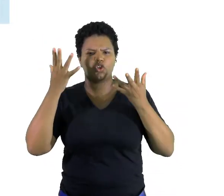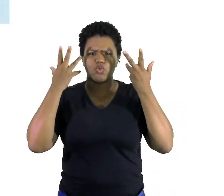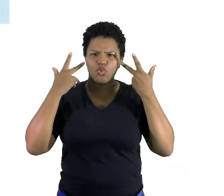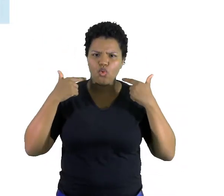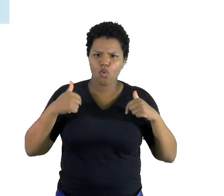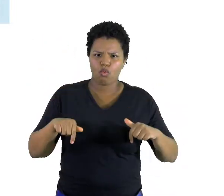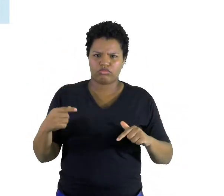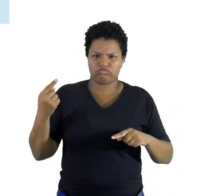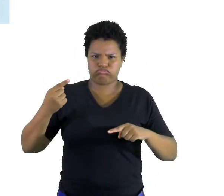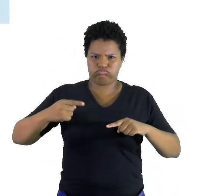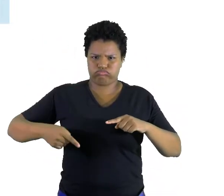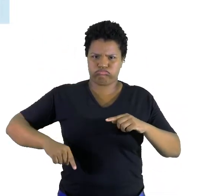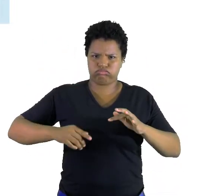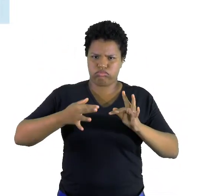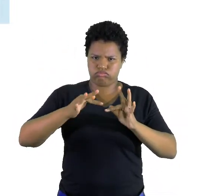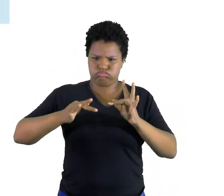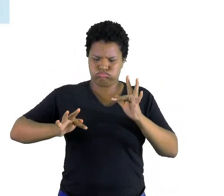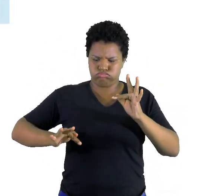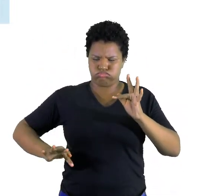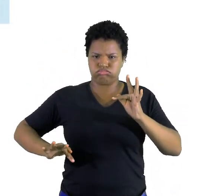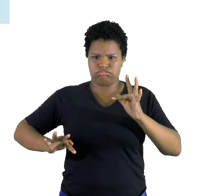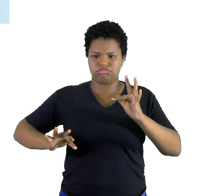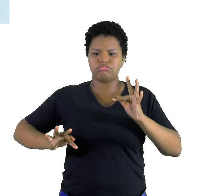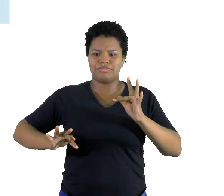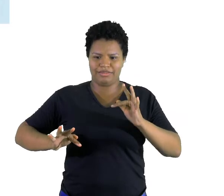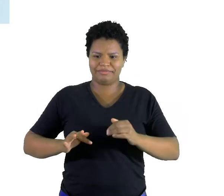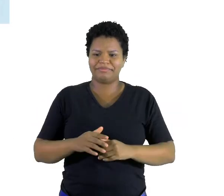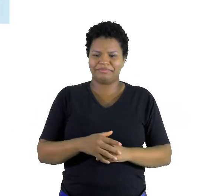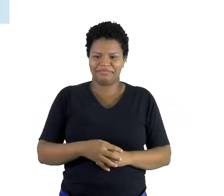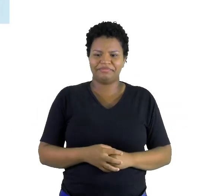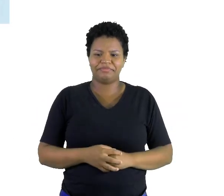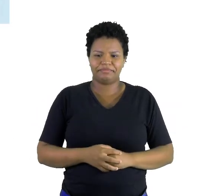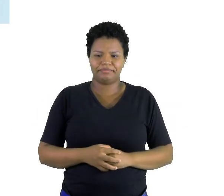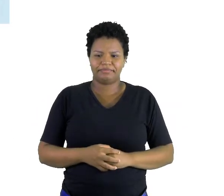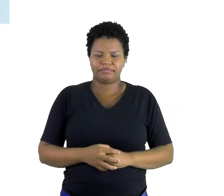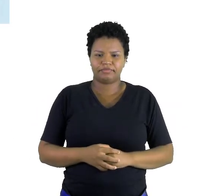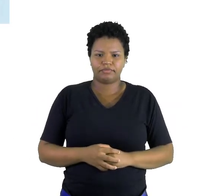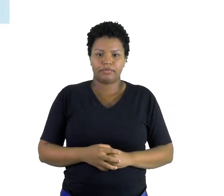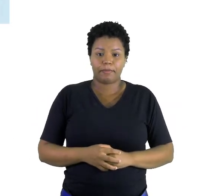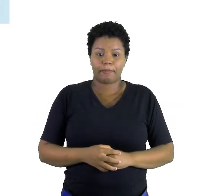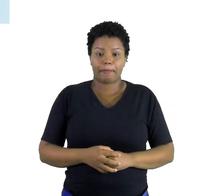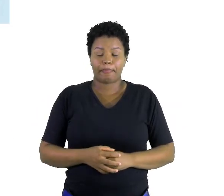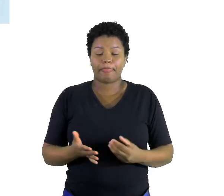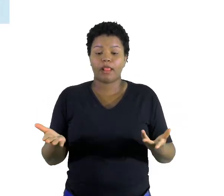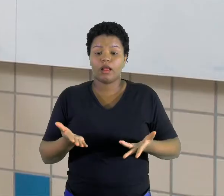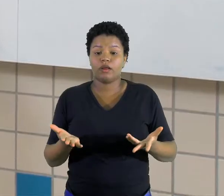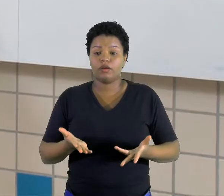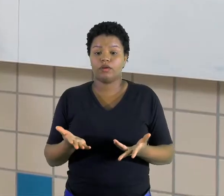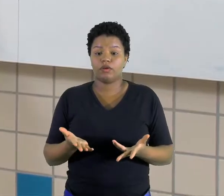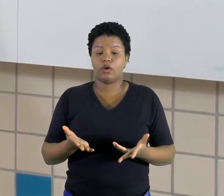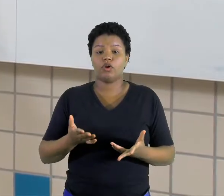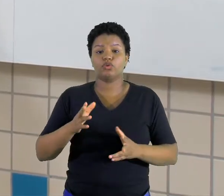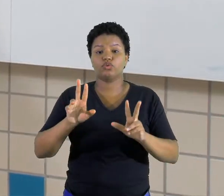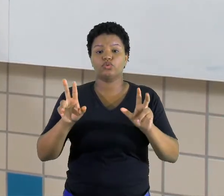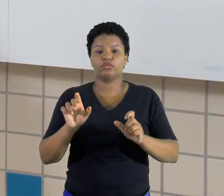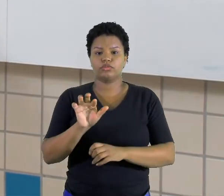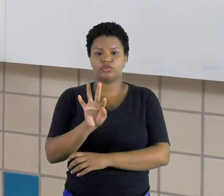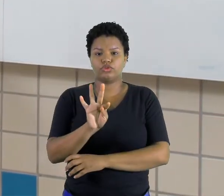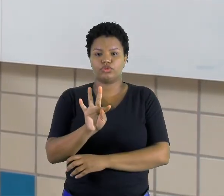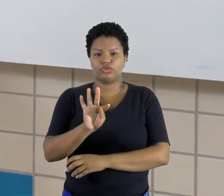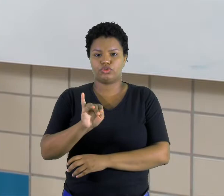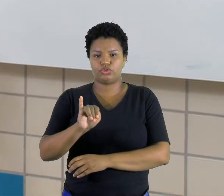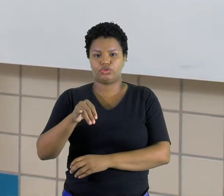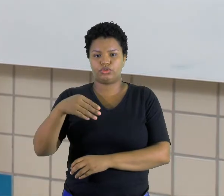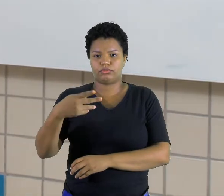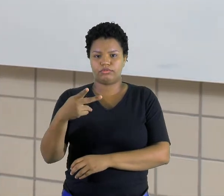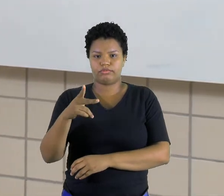intensidade sonora, um som mais baixo, né? Agora a gente vai ver sobre timbre de voz. É através